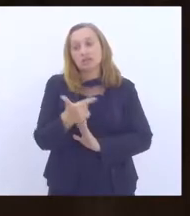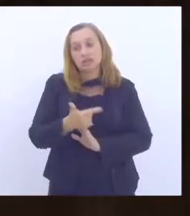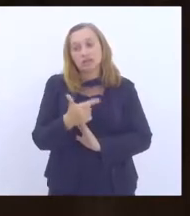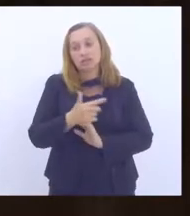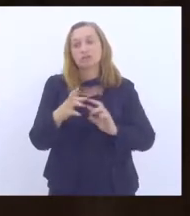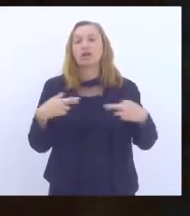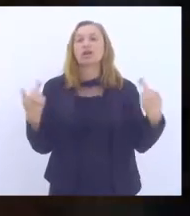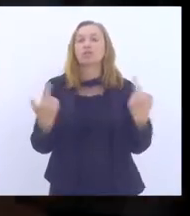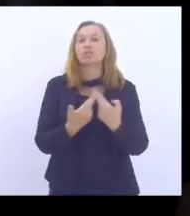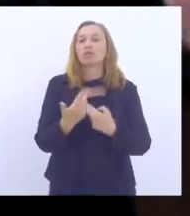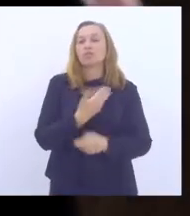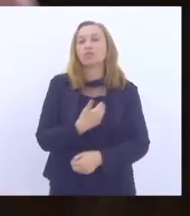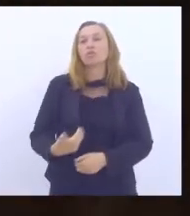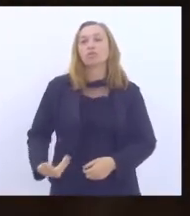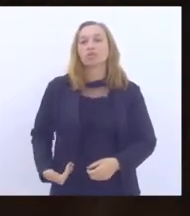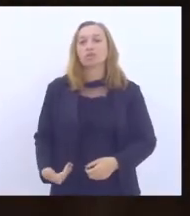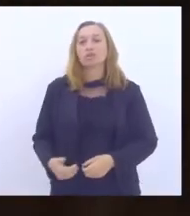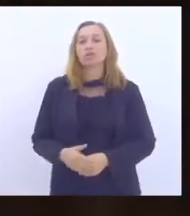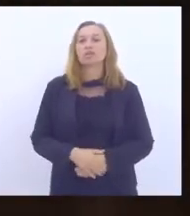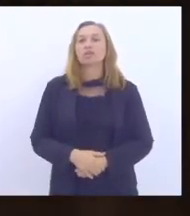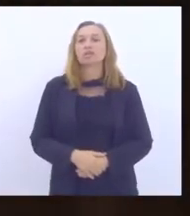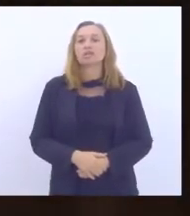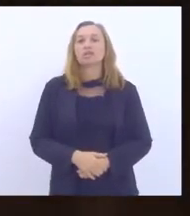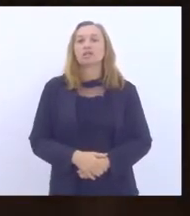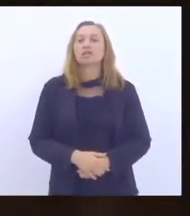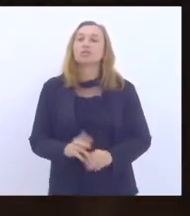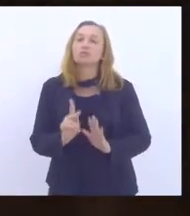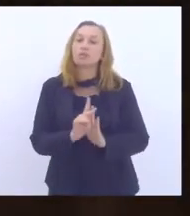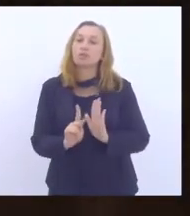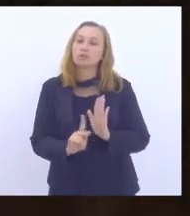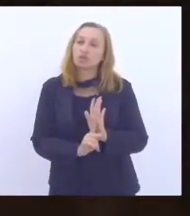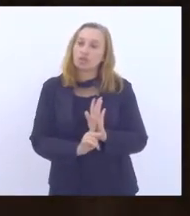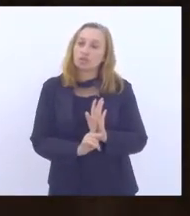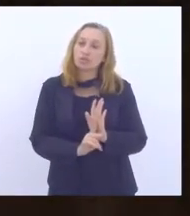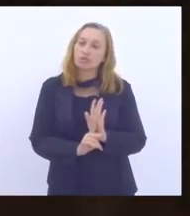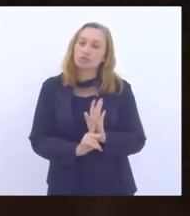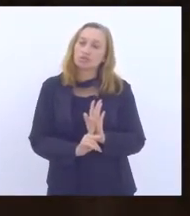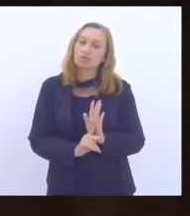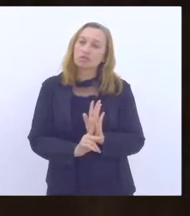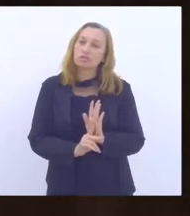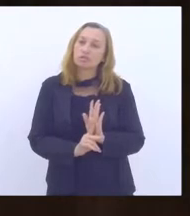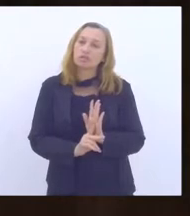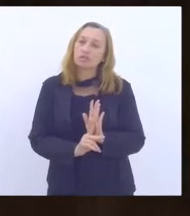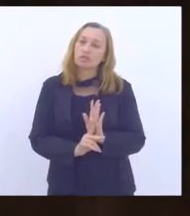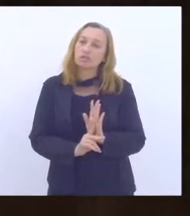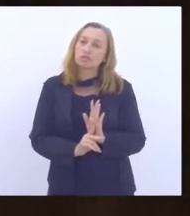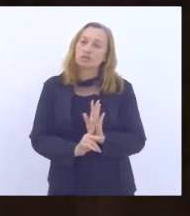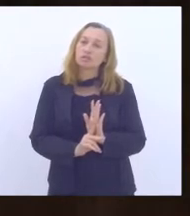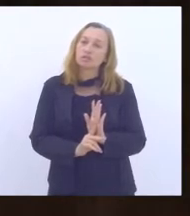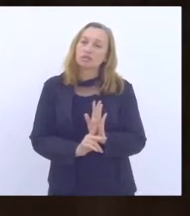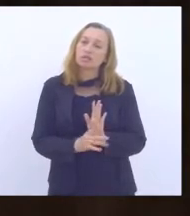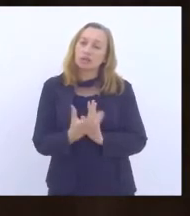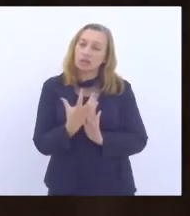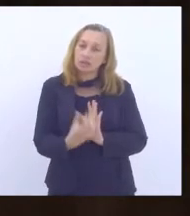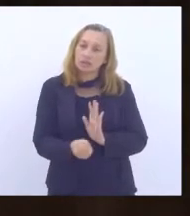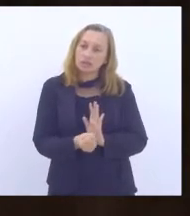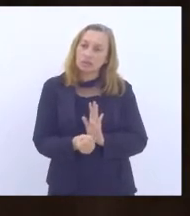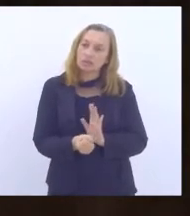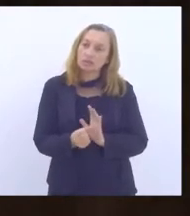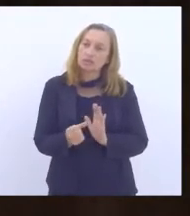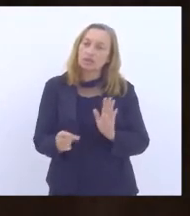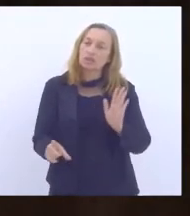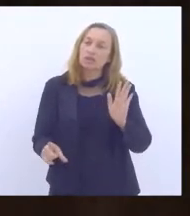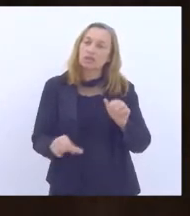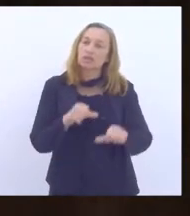audiência pública até que o projeto foi o e sancionado e